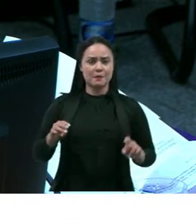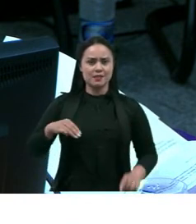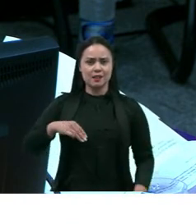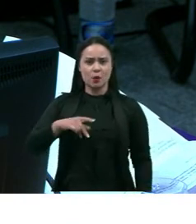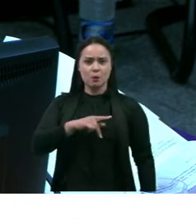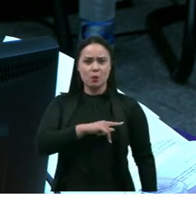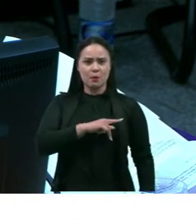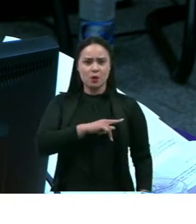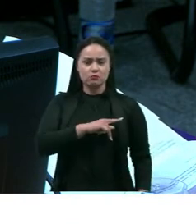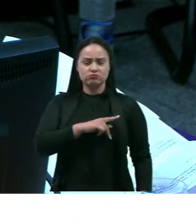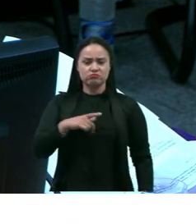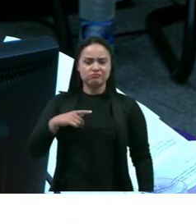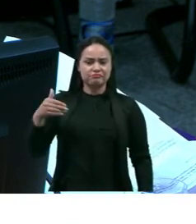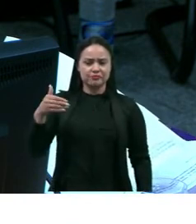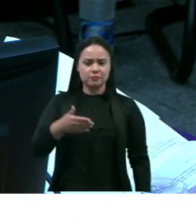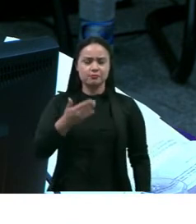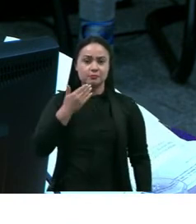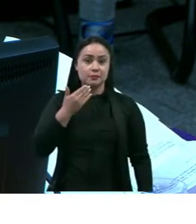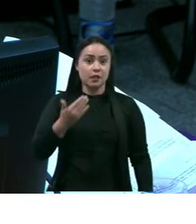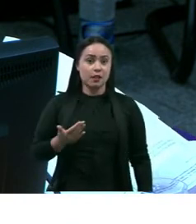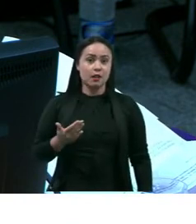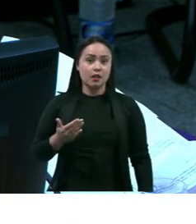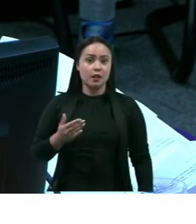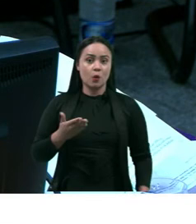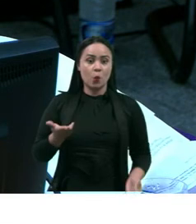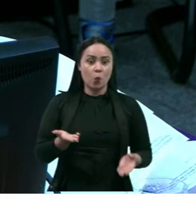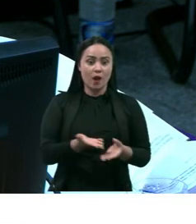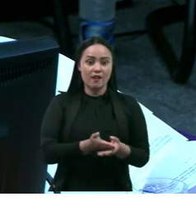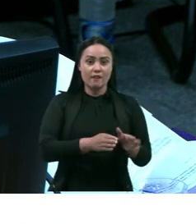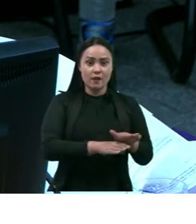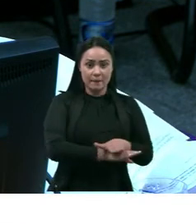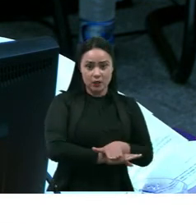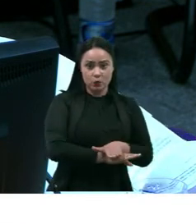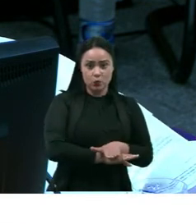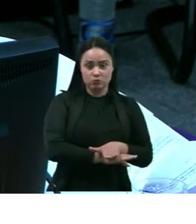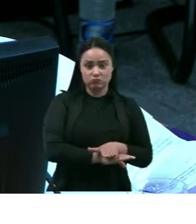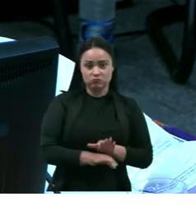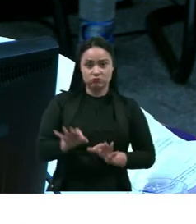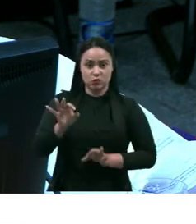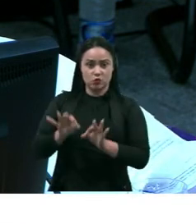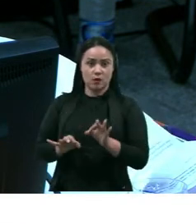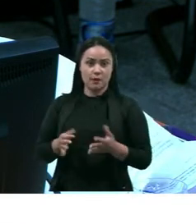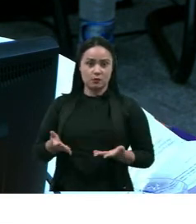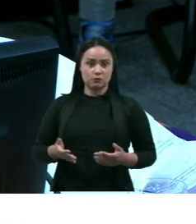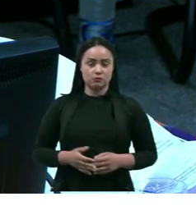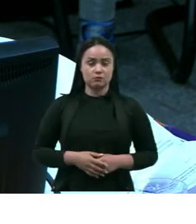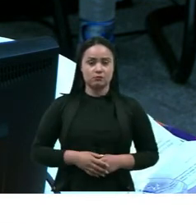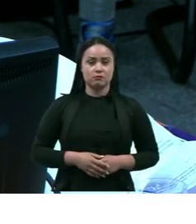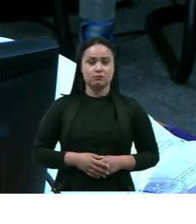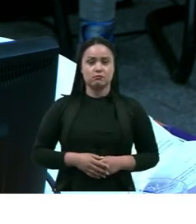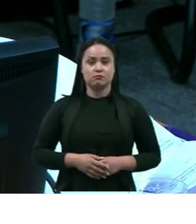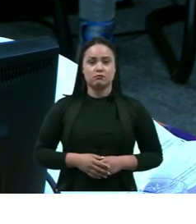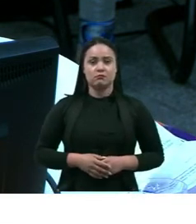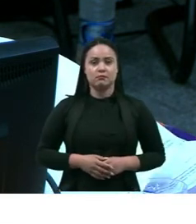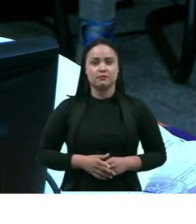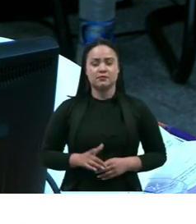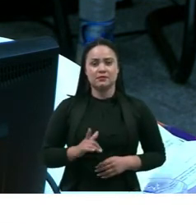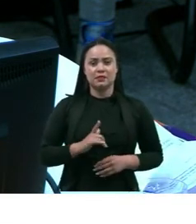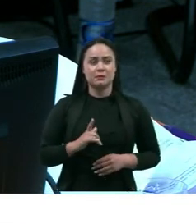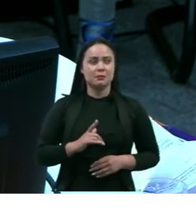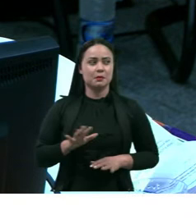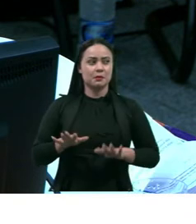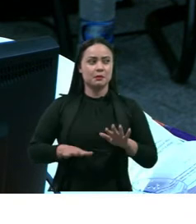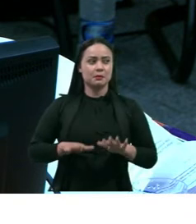Público vem e requer o arquivamento do inquérito. Nada obstante, cerca de